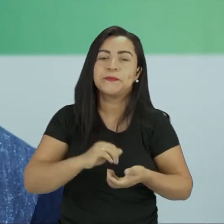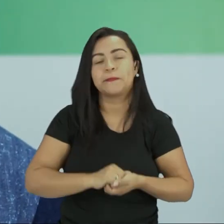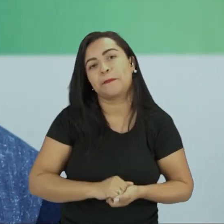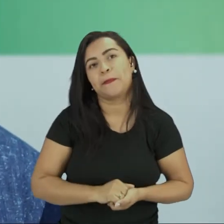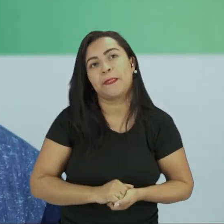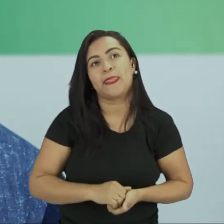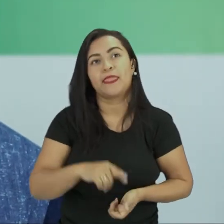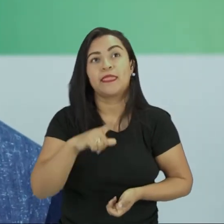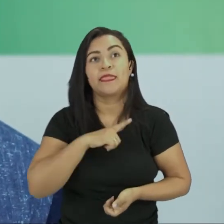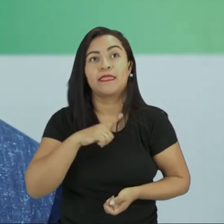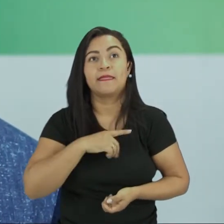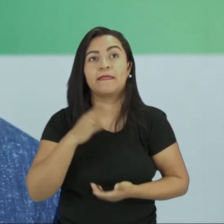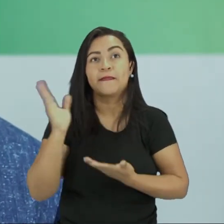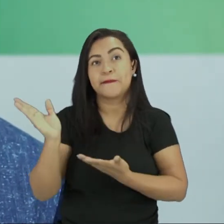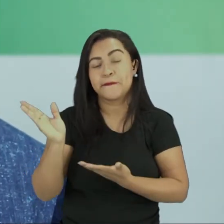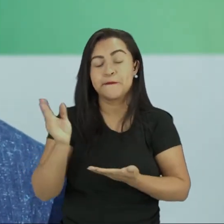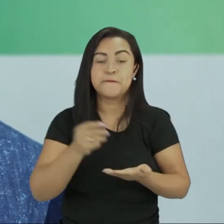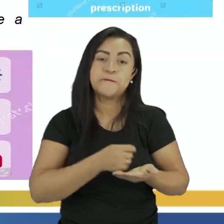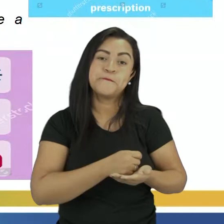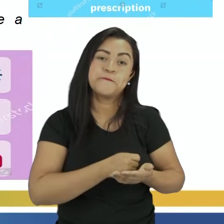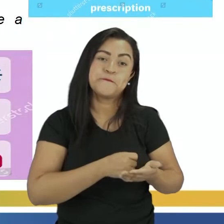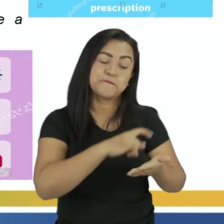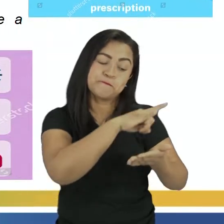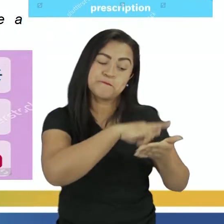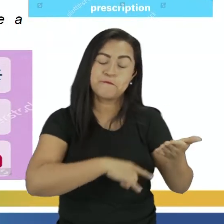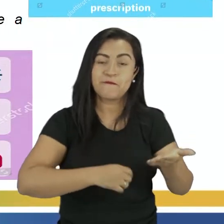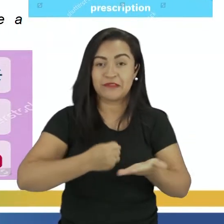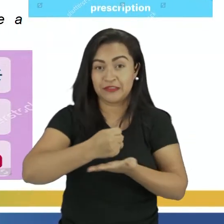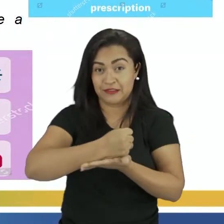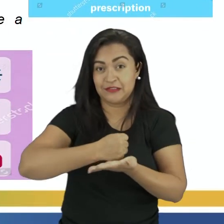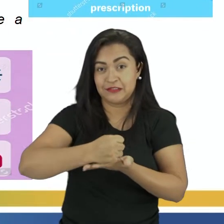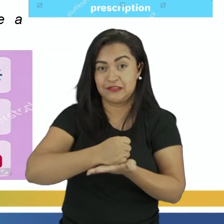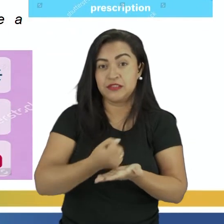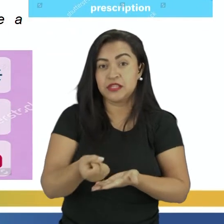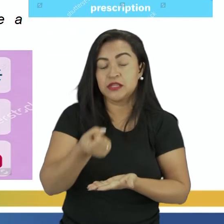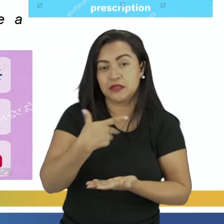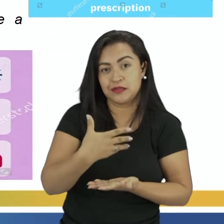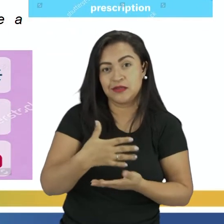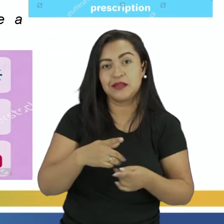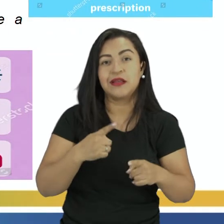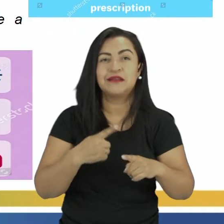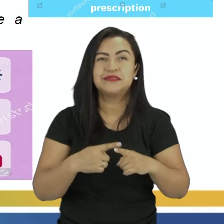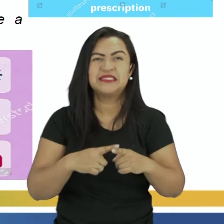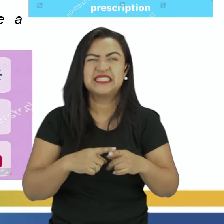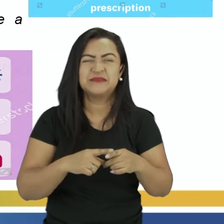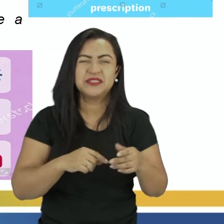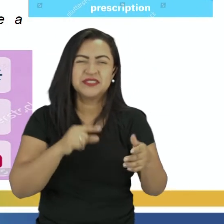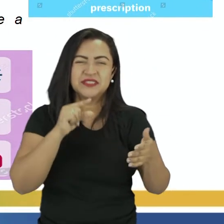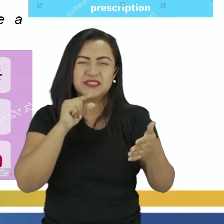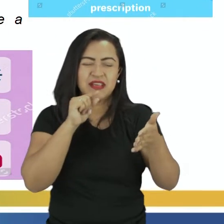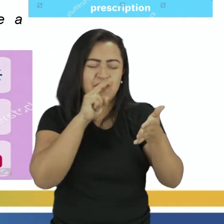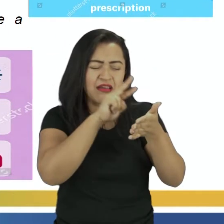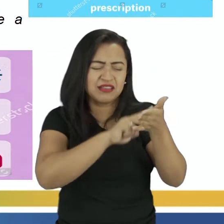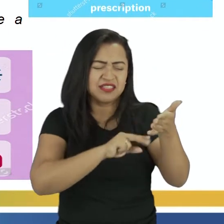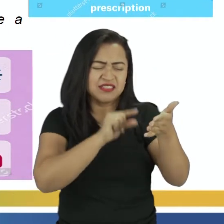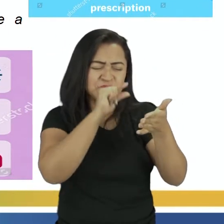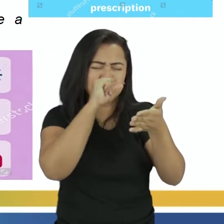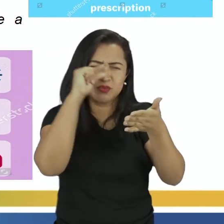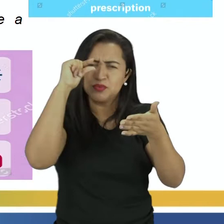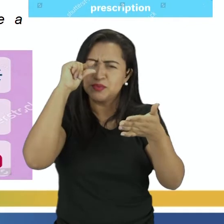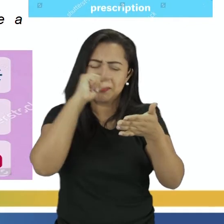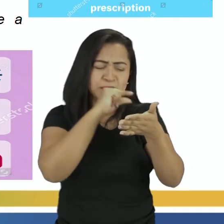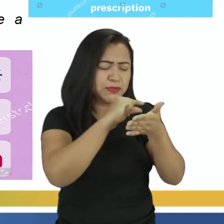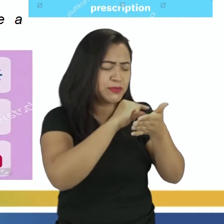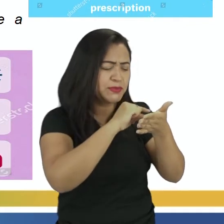Nós temos aqui a bula de remédio, que também, apesar das letras serem bem pequenas nas bulas de remédio, né, mas elas são